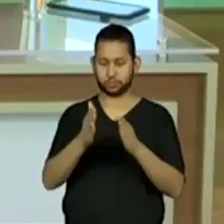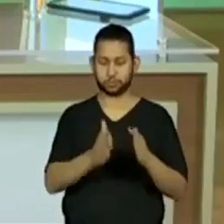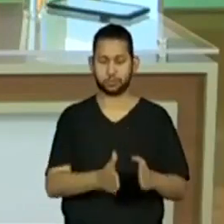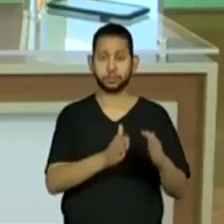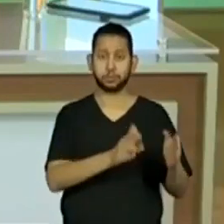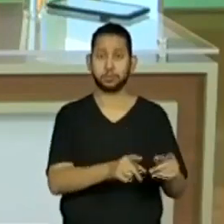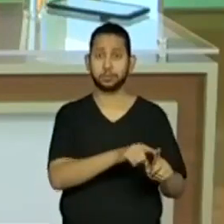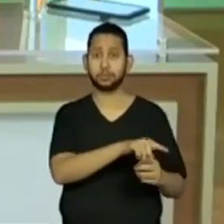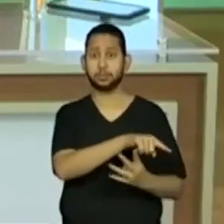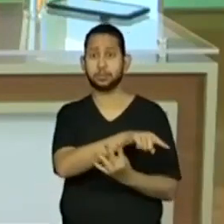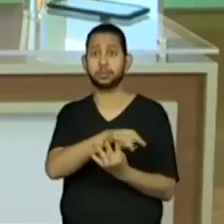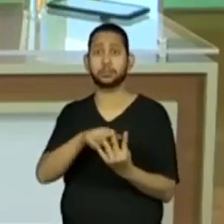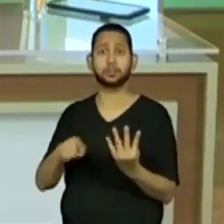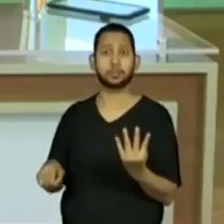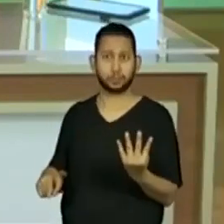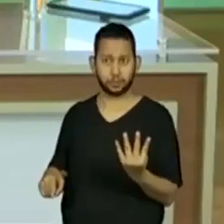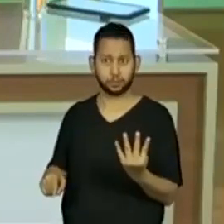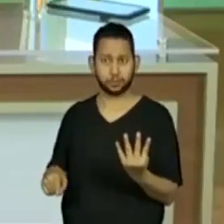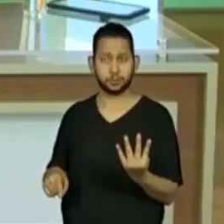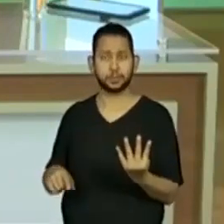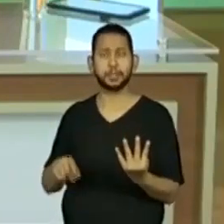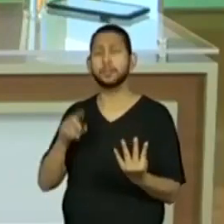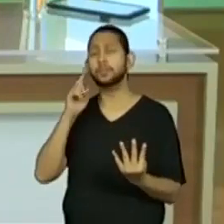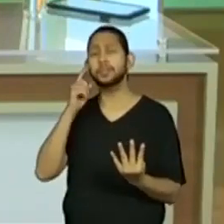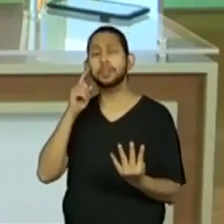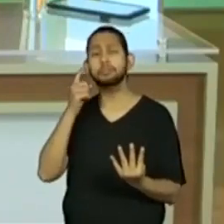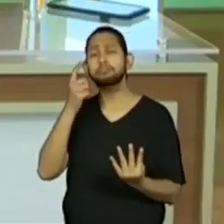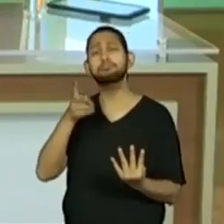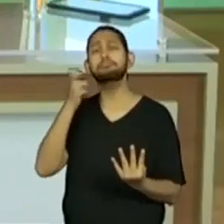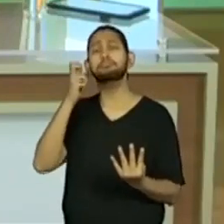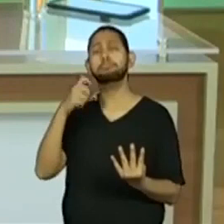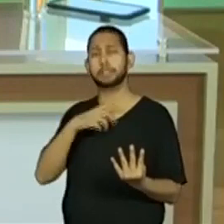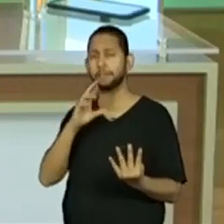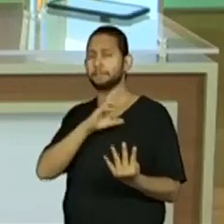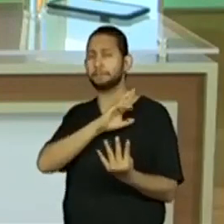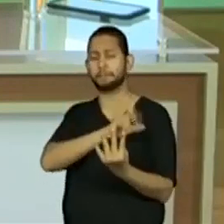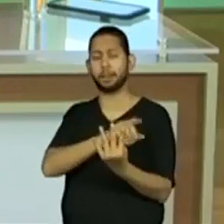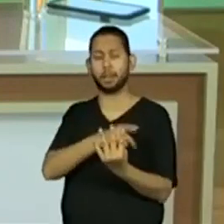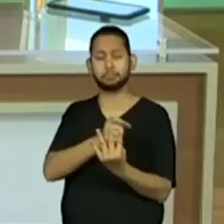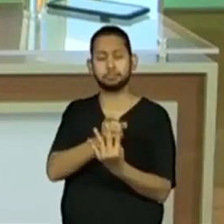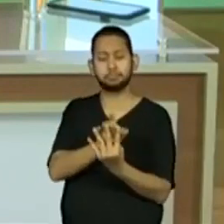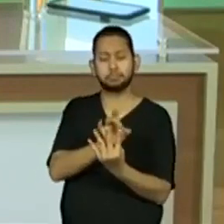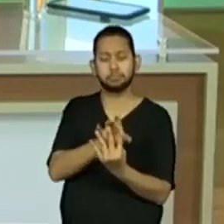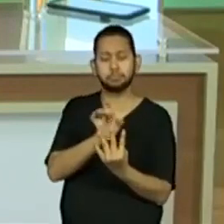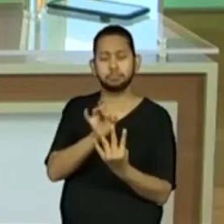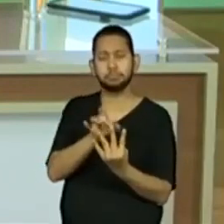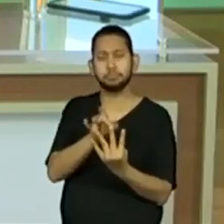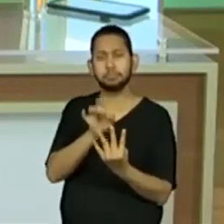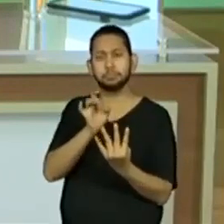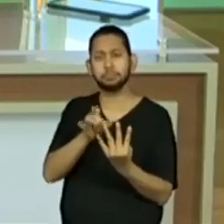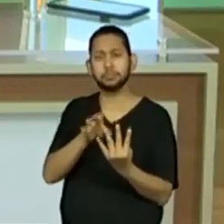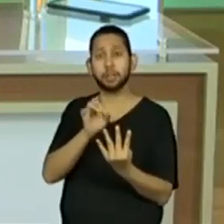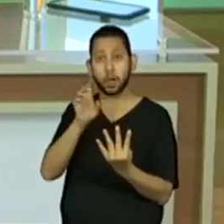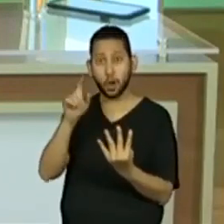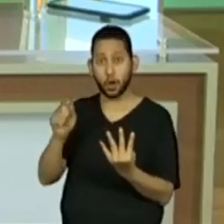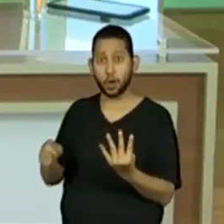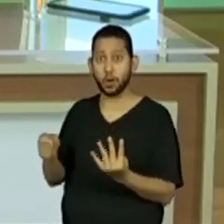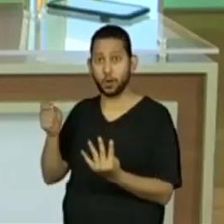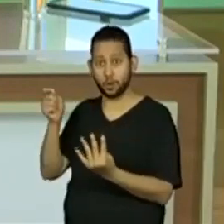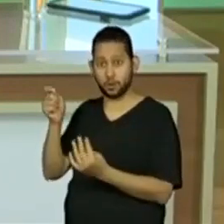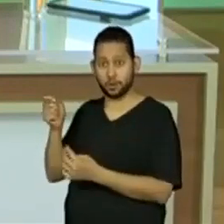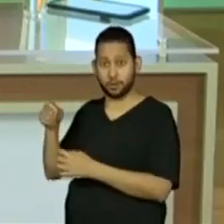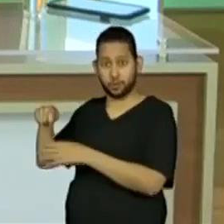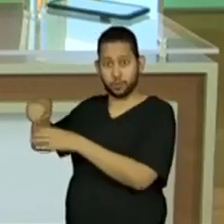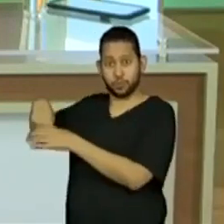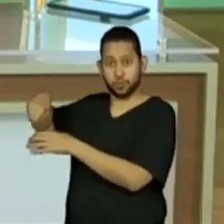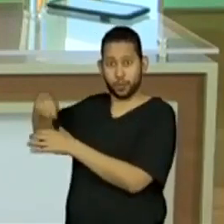há ou não diferença no som produzido por esses copos. Então, eu vou tocar em cada